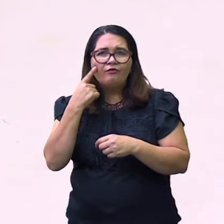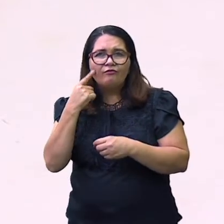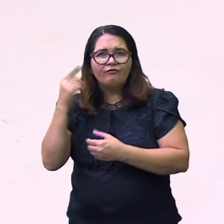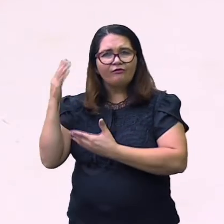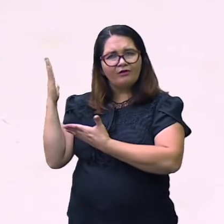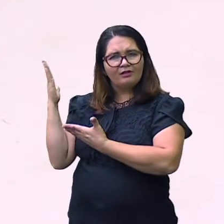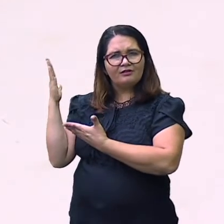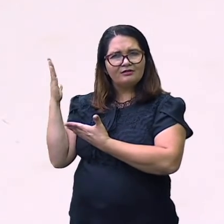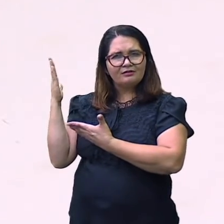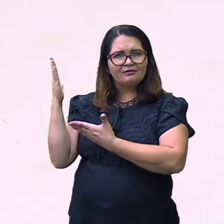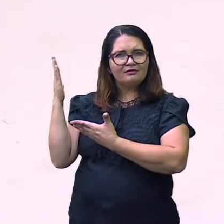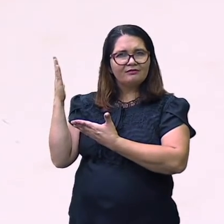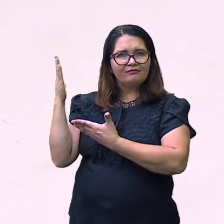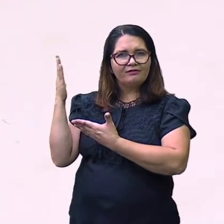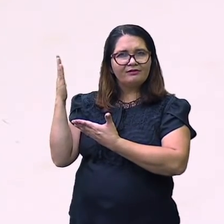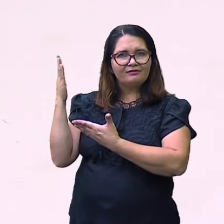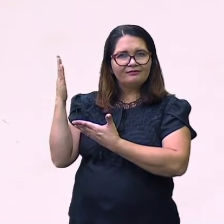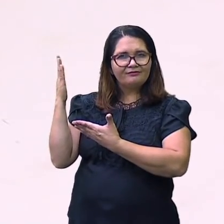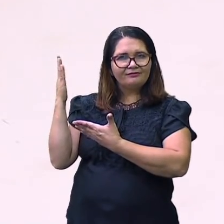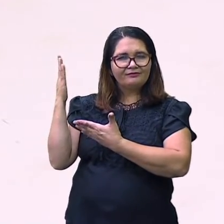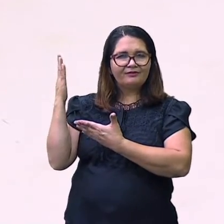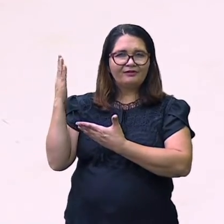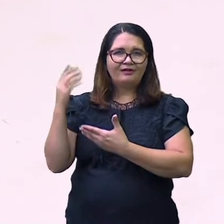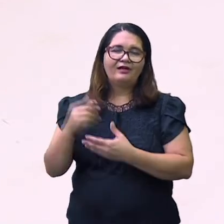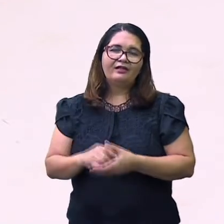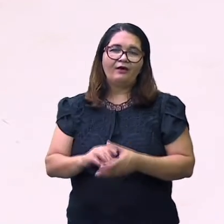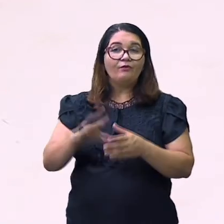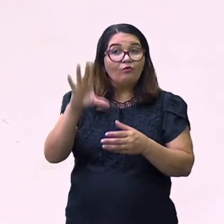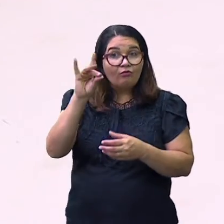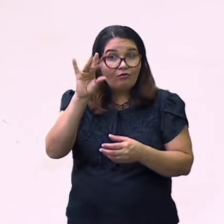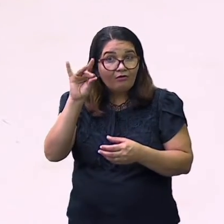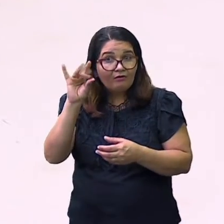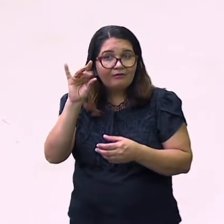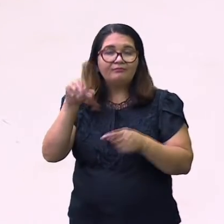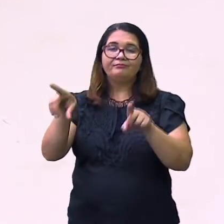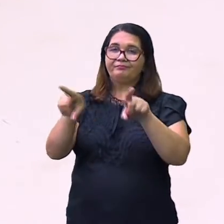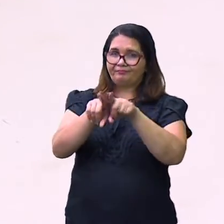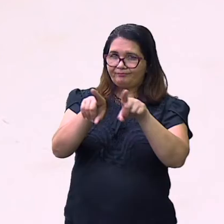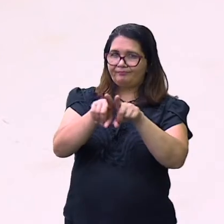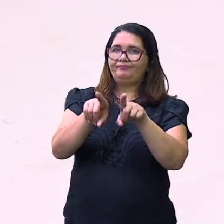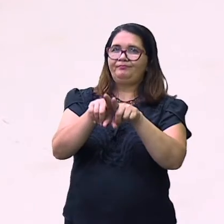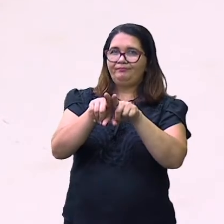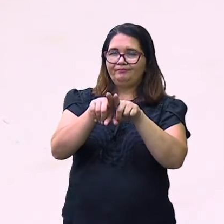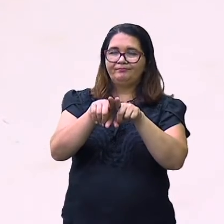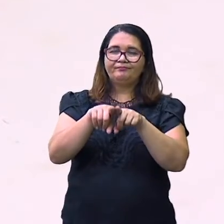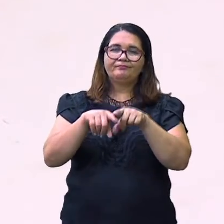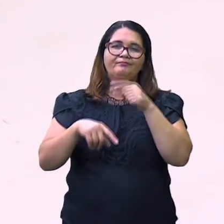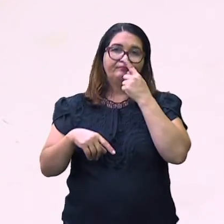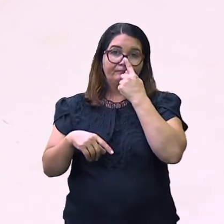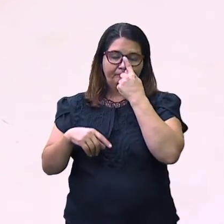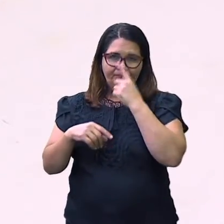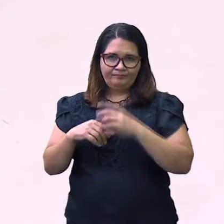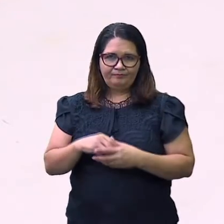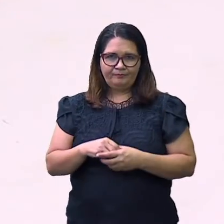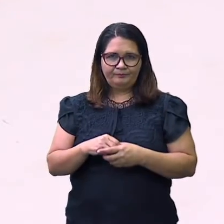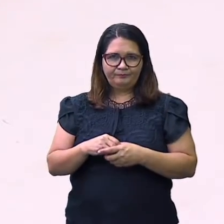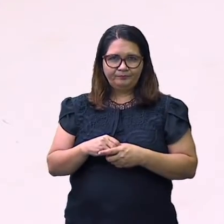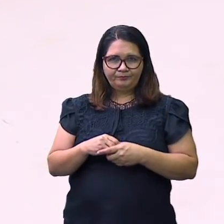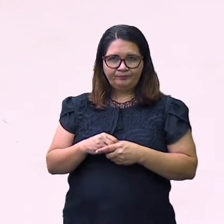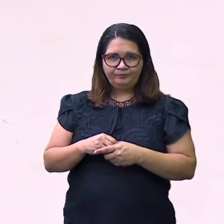cor, mudar a estrutura. E vamos de cola. Coloca a cola e prega lá o